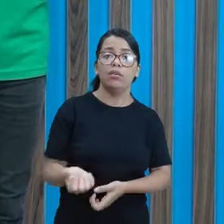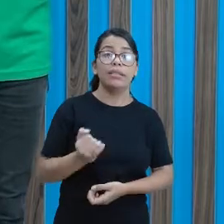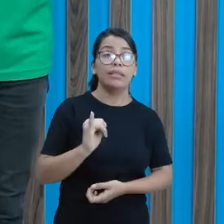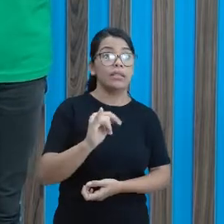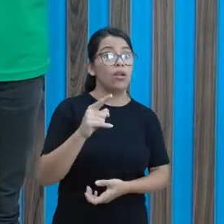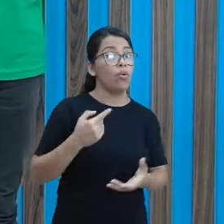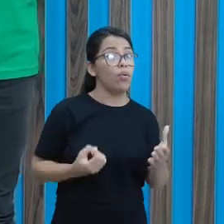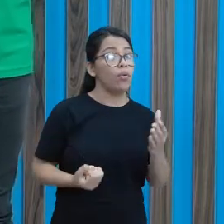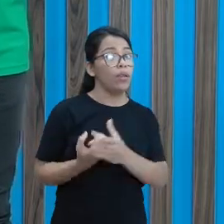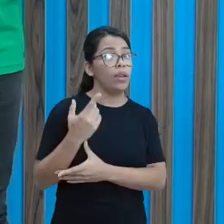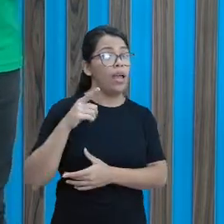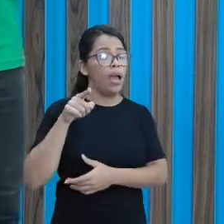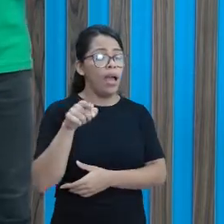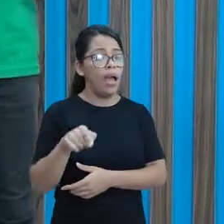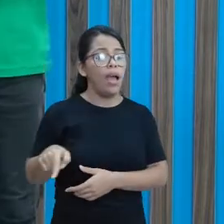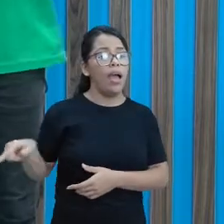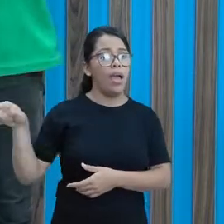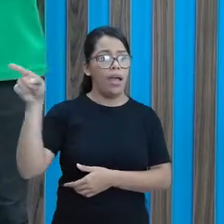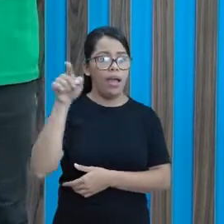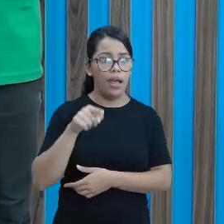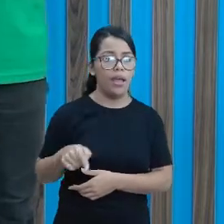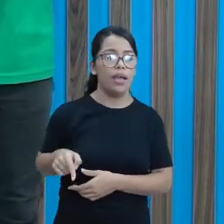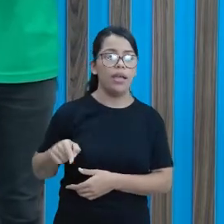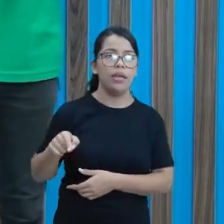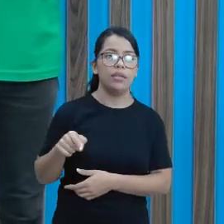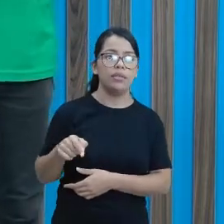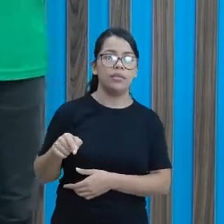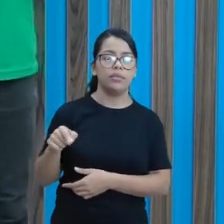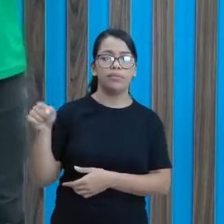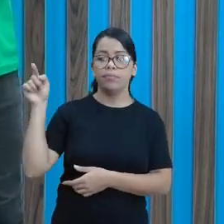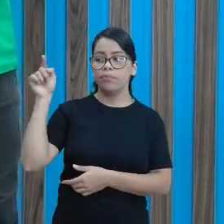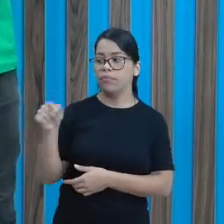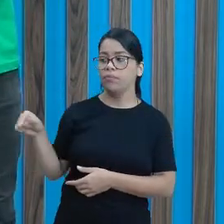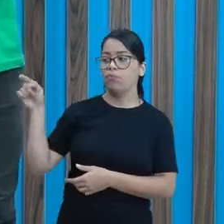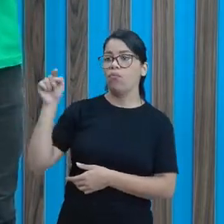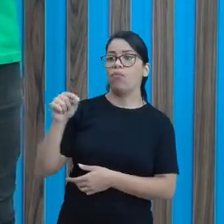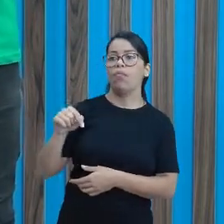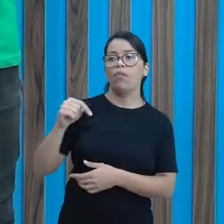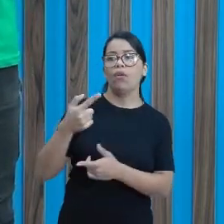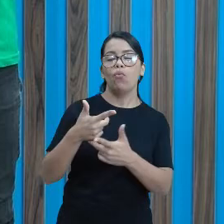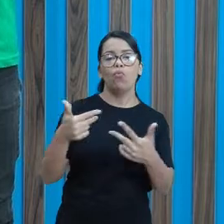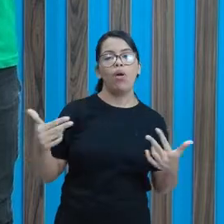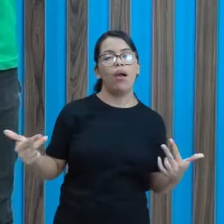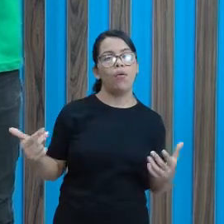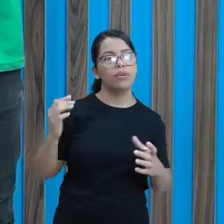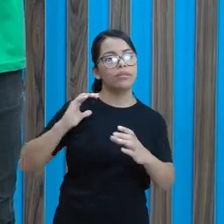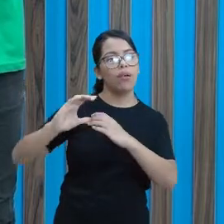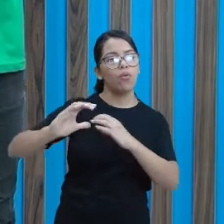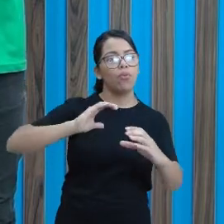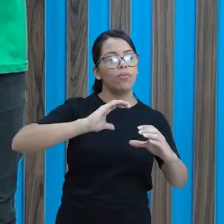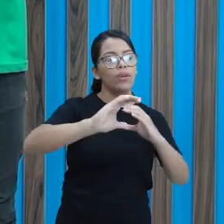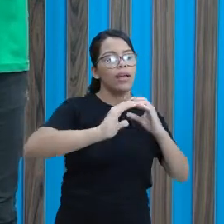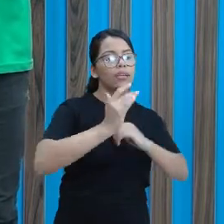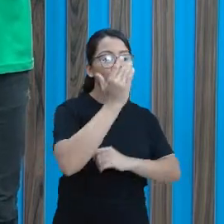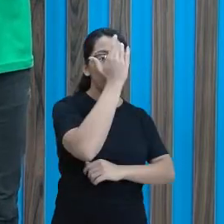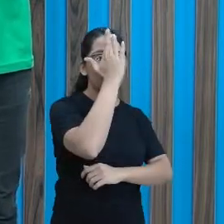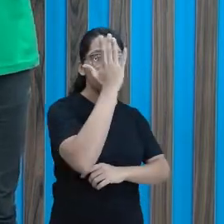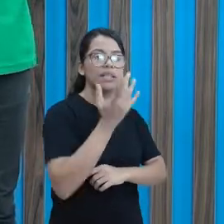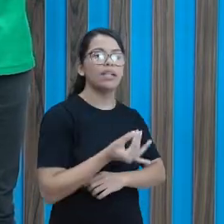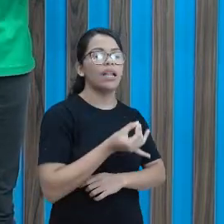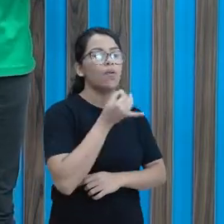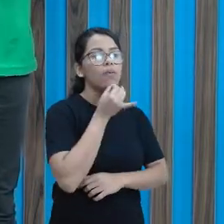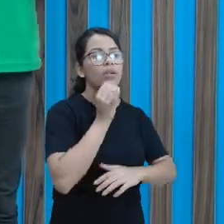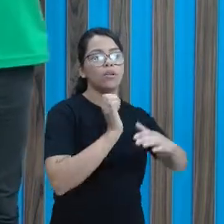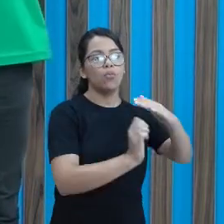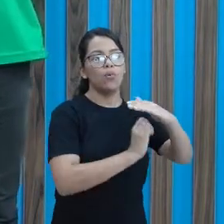essas barreiras, o que acontece? Eu posso... Não. Uma coisa é a comunicação me ligar, facilitar uma empresa daqui